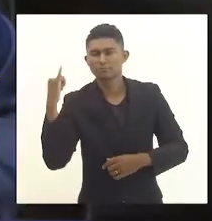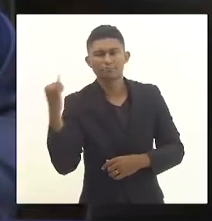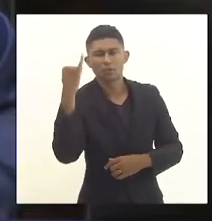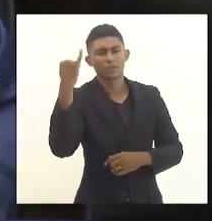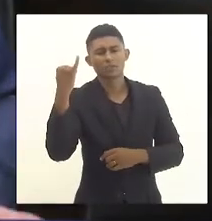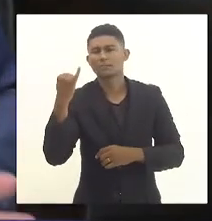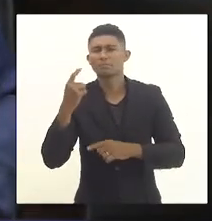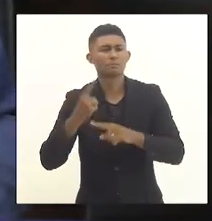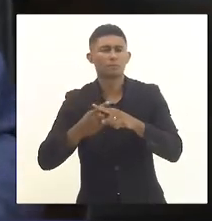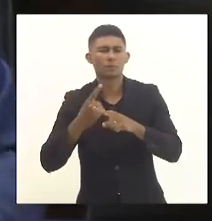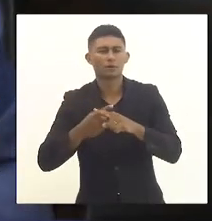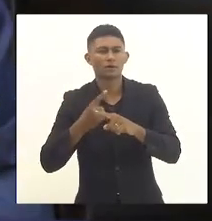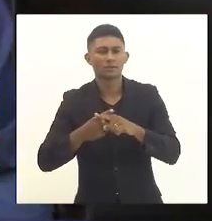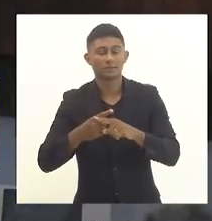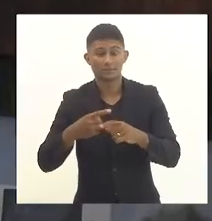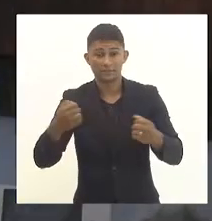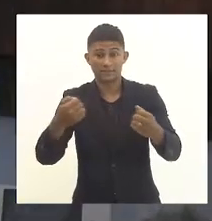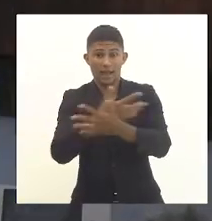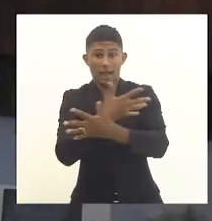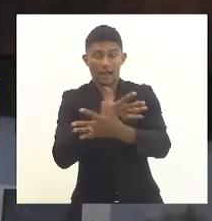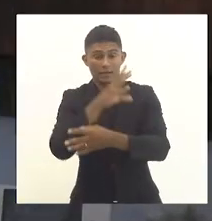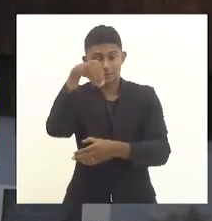cidades inteligentes.